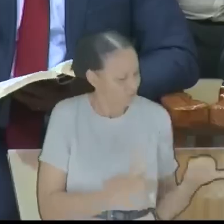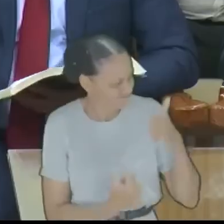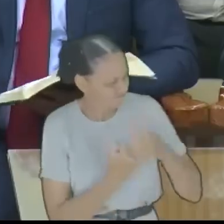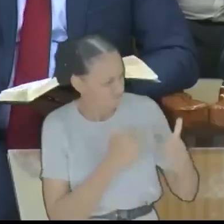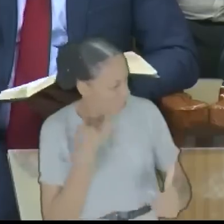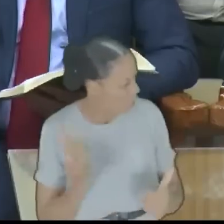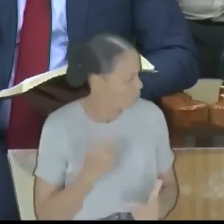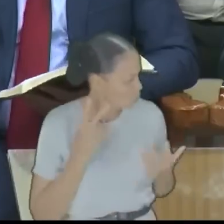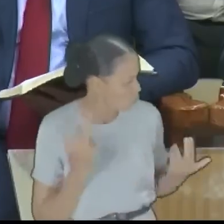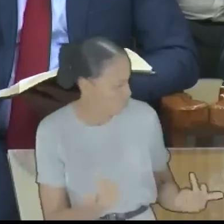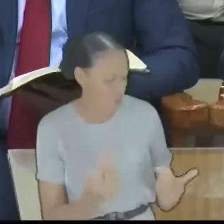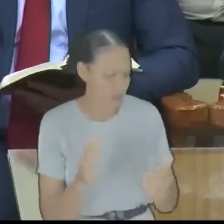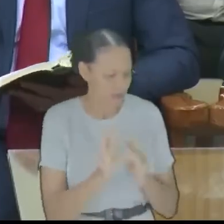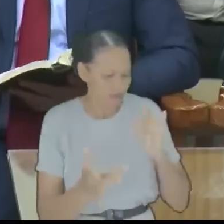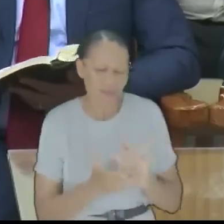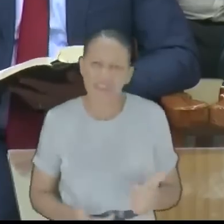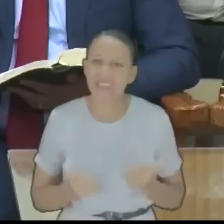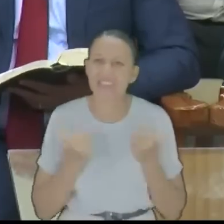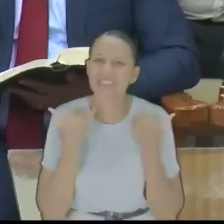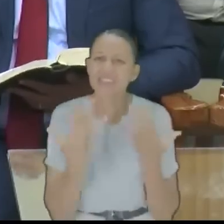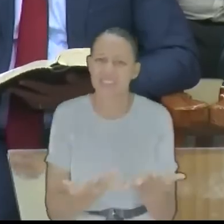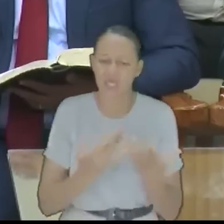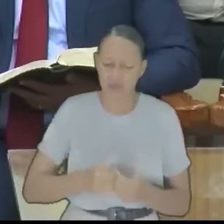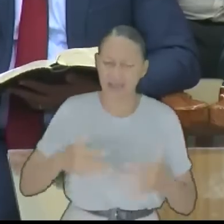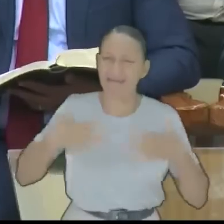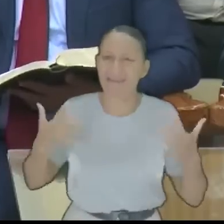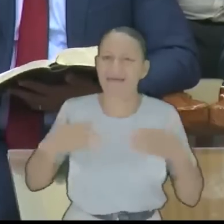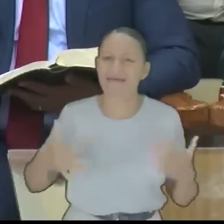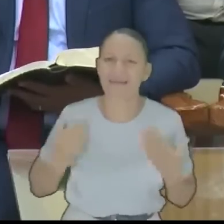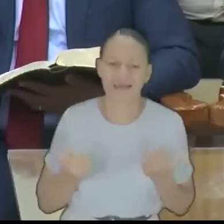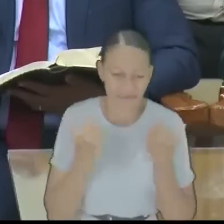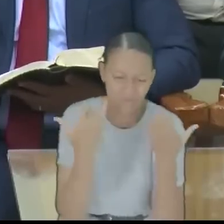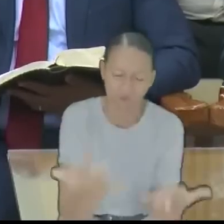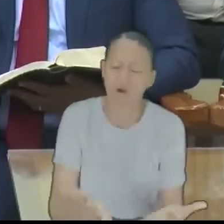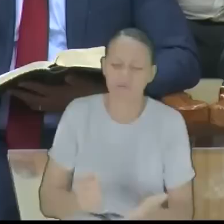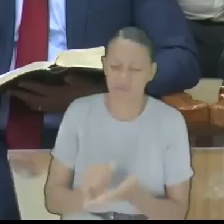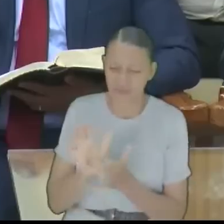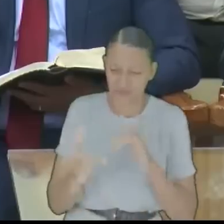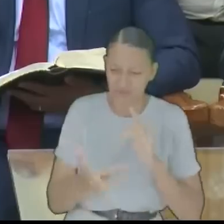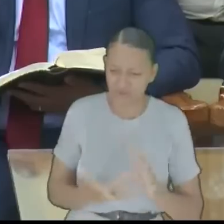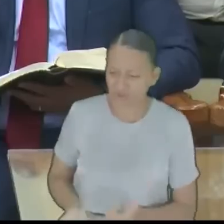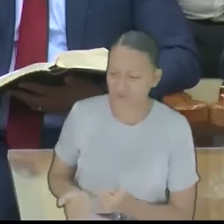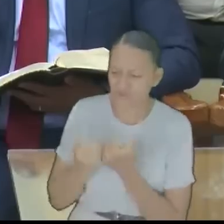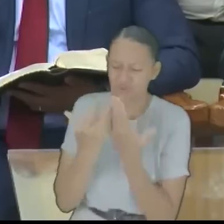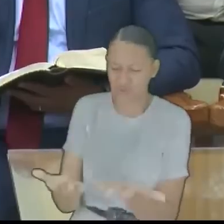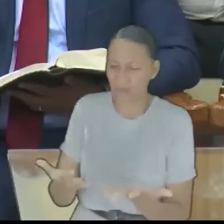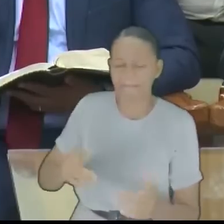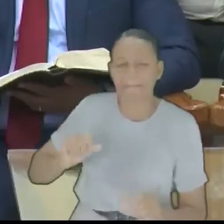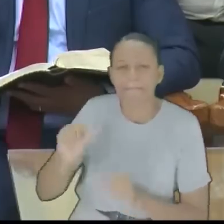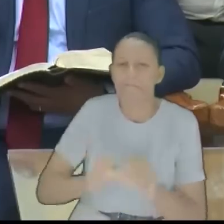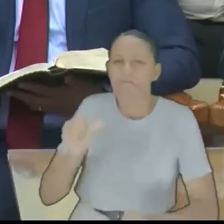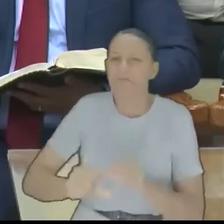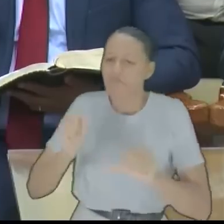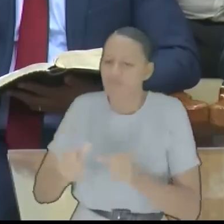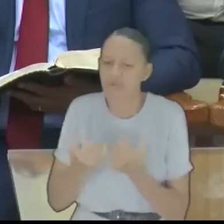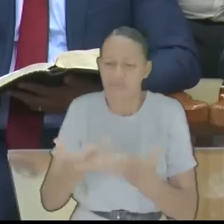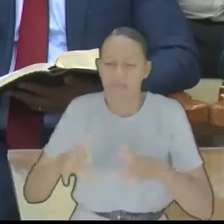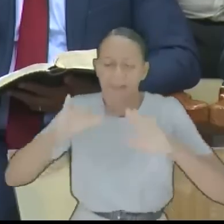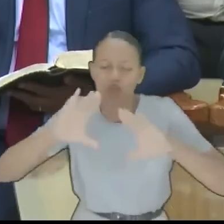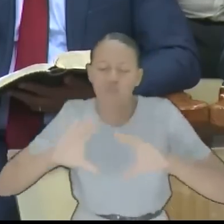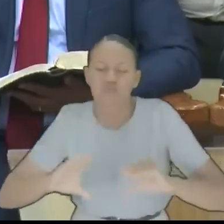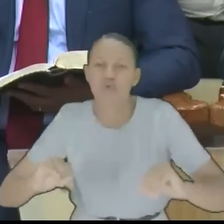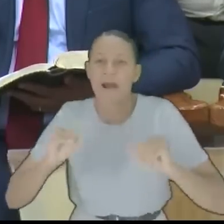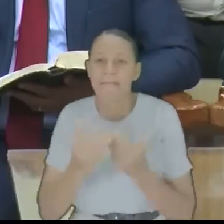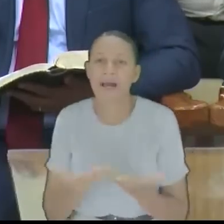ela. Cristo trouxe um vinho novo, Cristo trouxe um leite para suavizar,